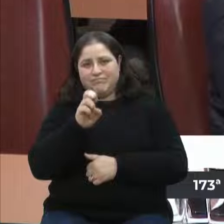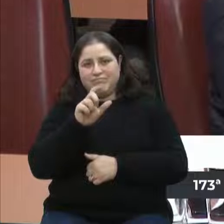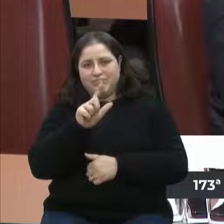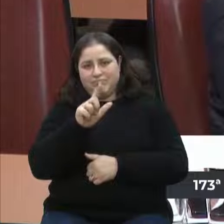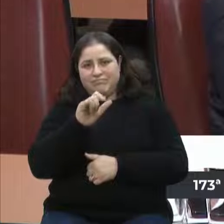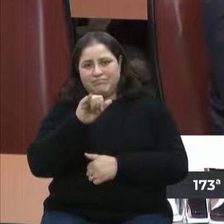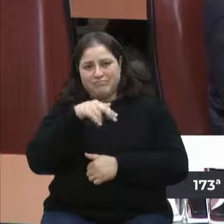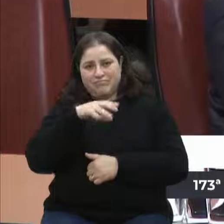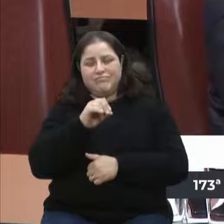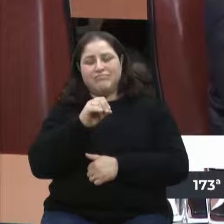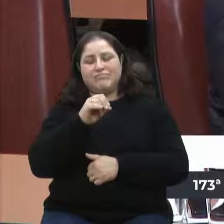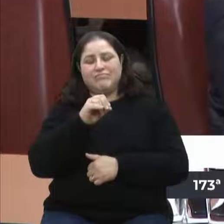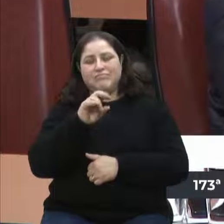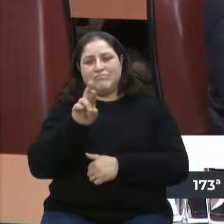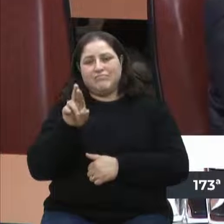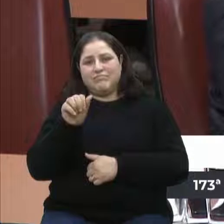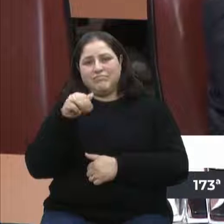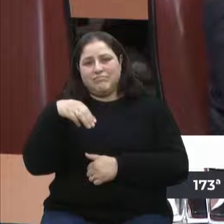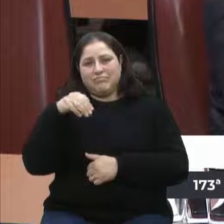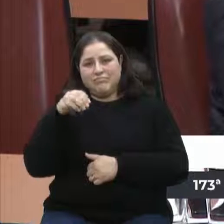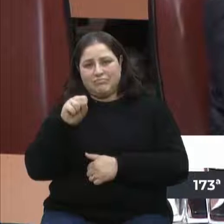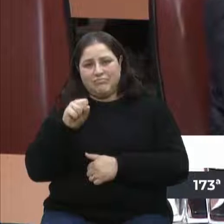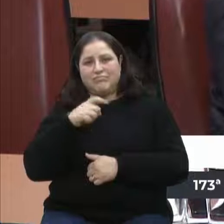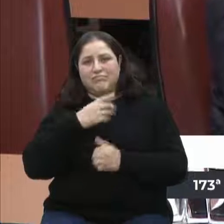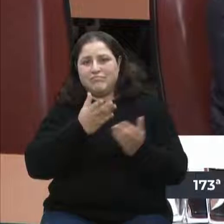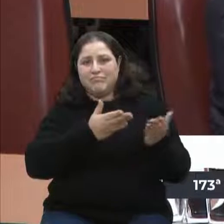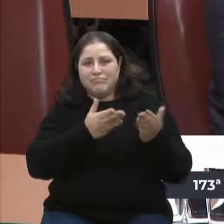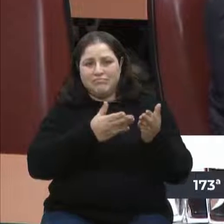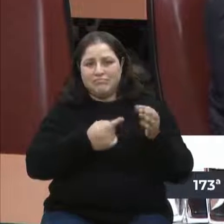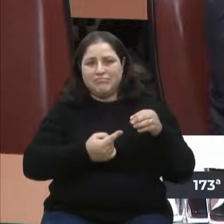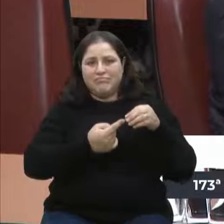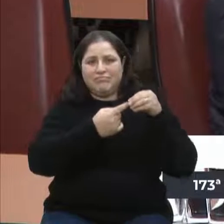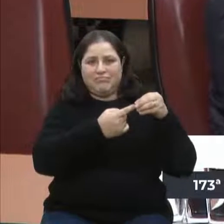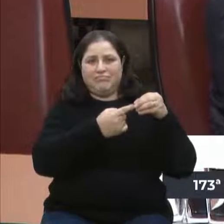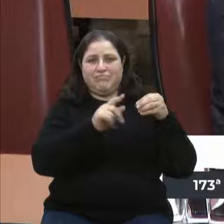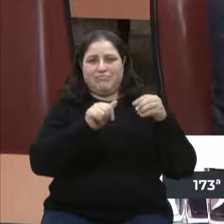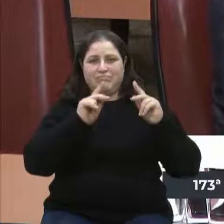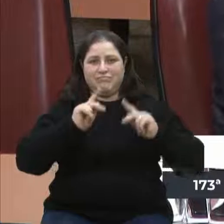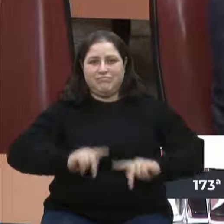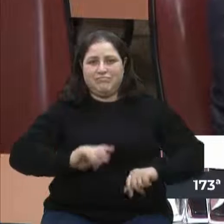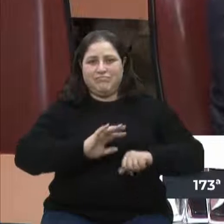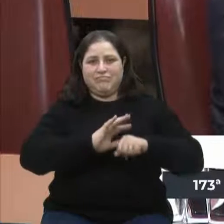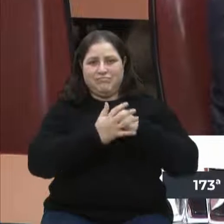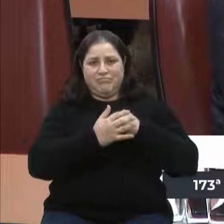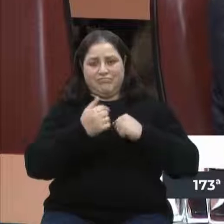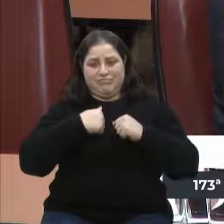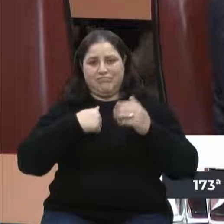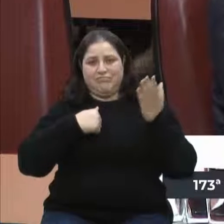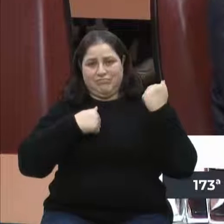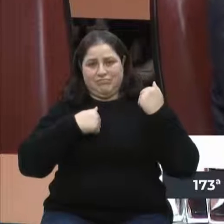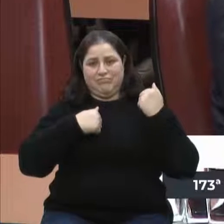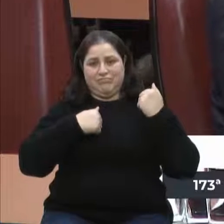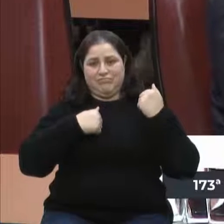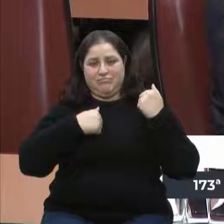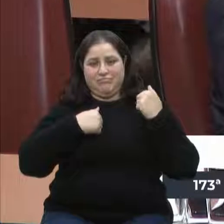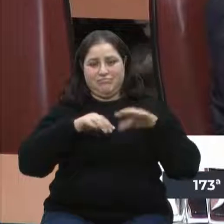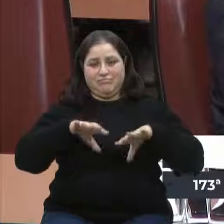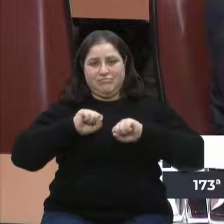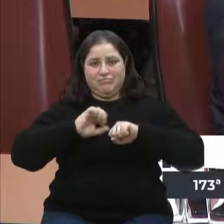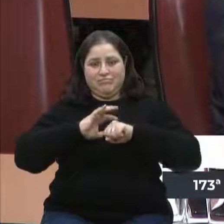atendido prioritariamente as pessoas com Covid. Eu estive, quando positivei, fui lá, né, na UBS. Né, e foi de